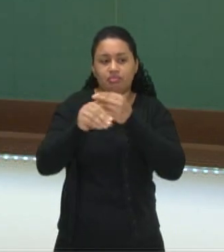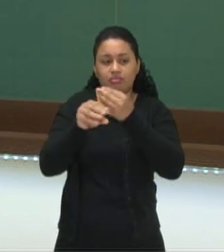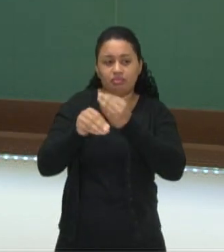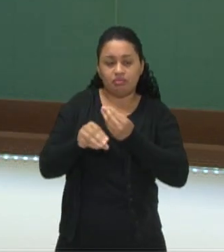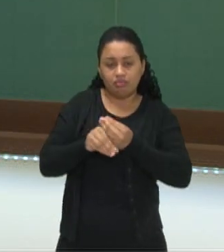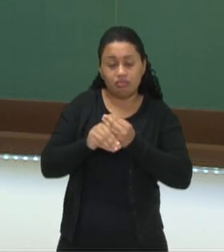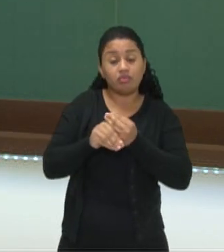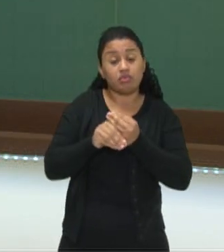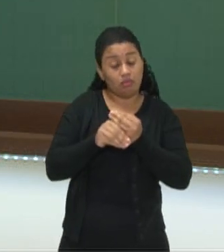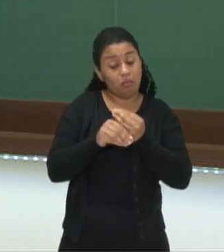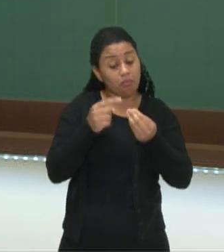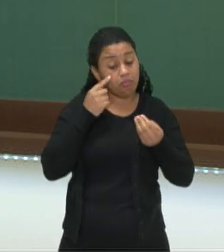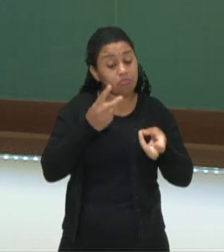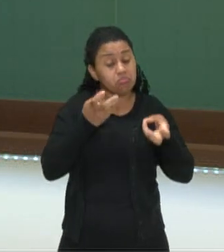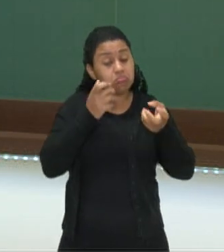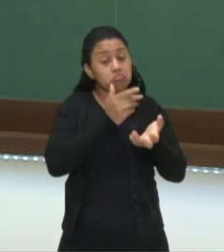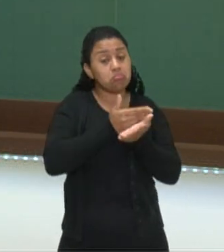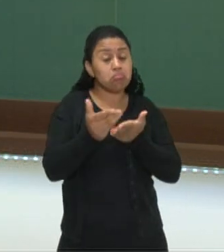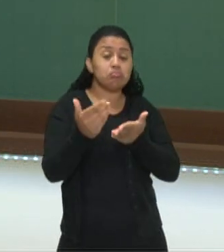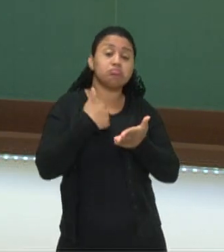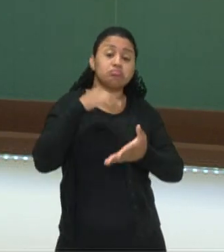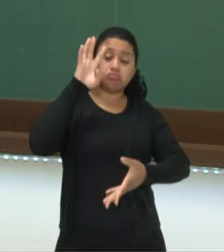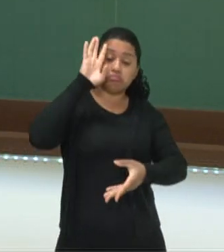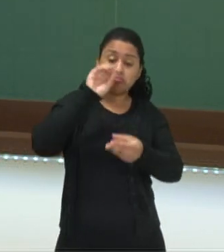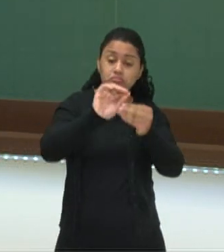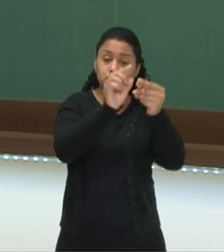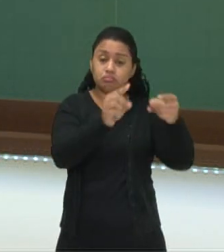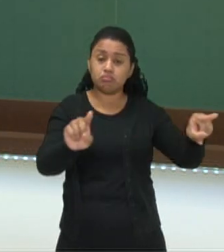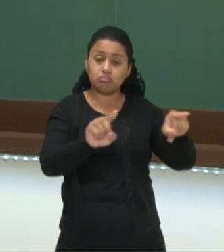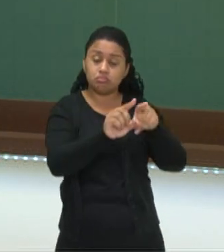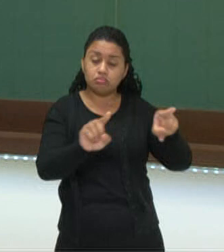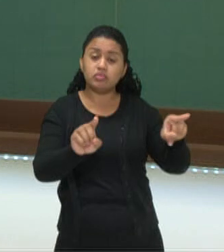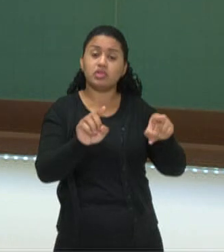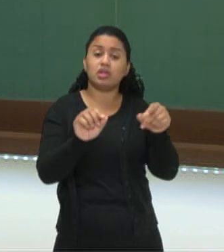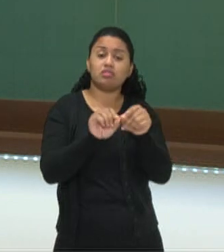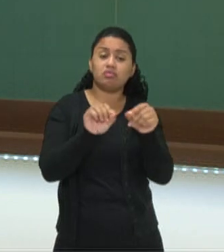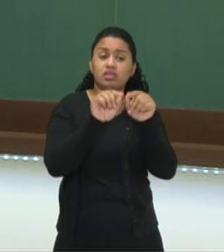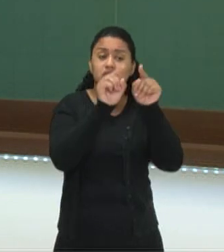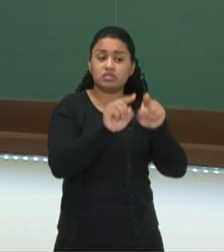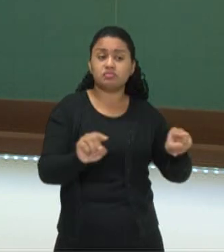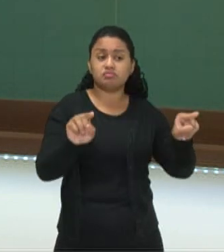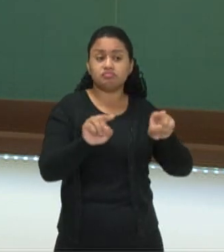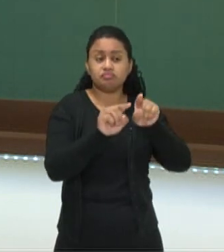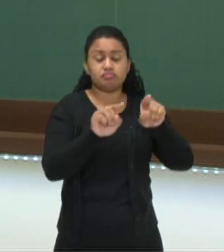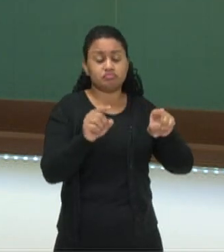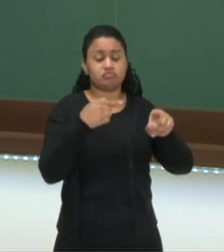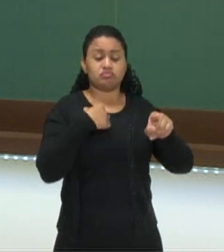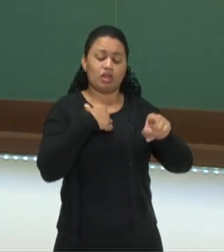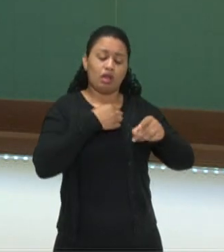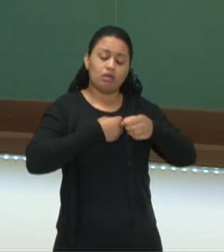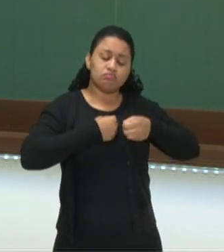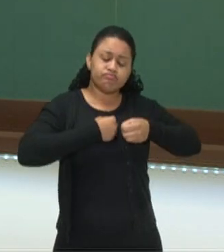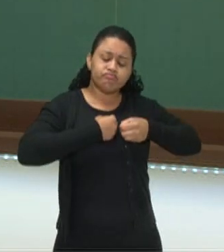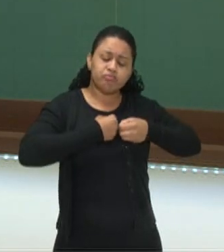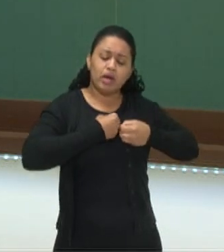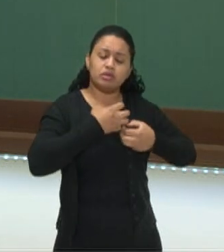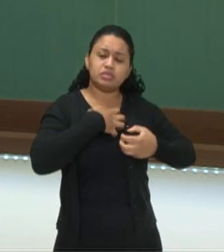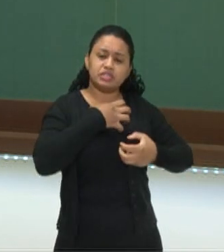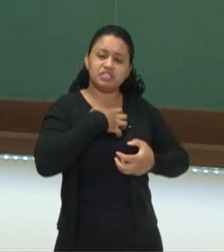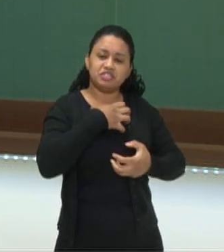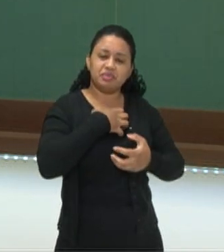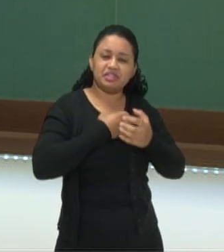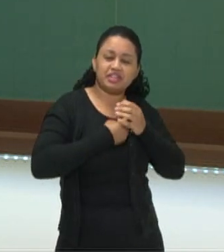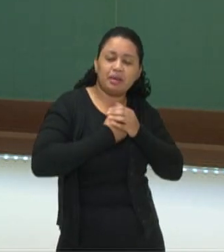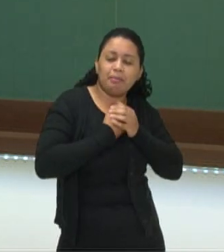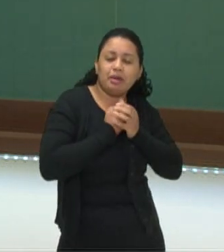visão de música mesmo. Dentro da questão de improviso, ele faz uma busca do seu interior. Ele vai trazer dentro dele um sentimento para poder expressar dentro